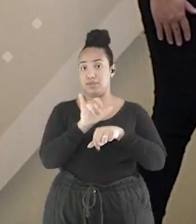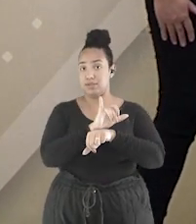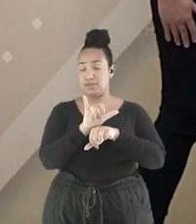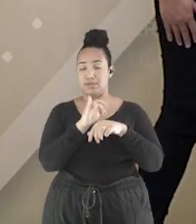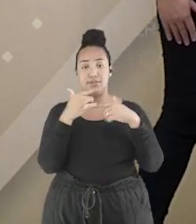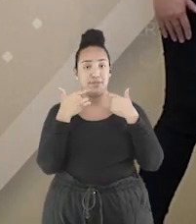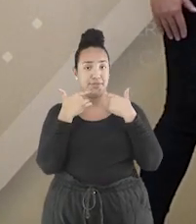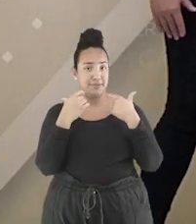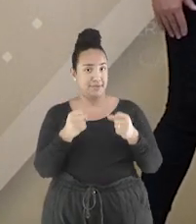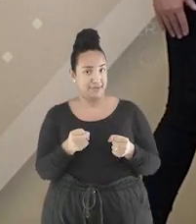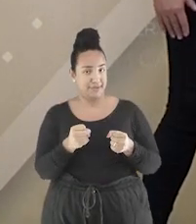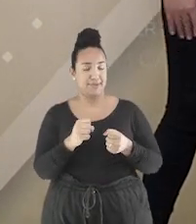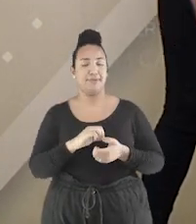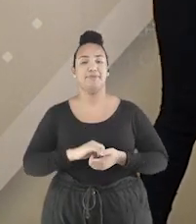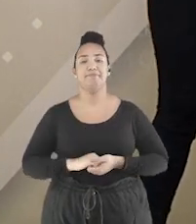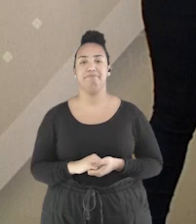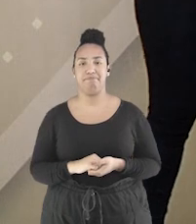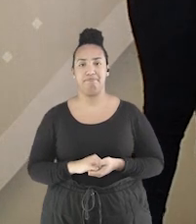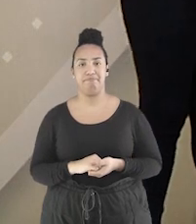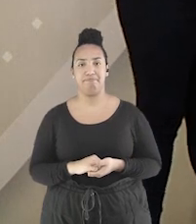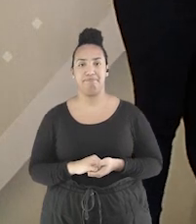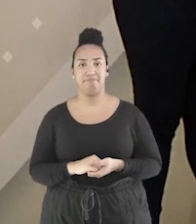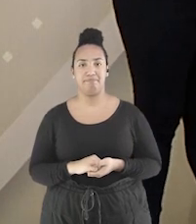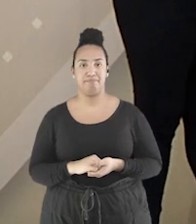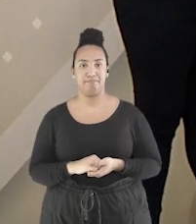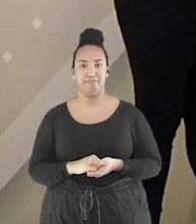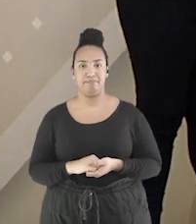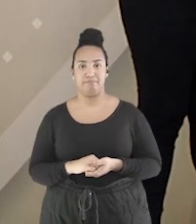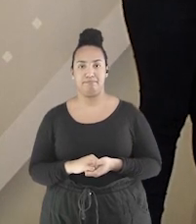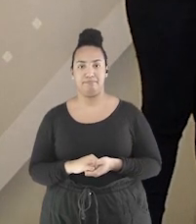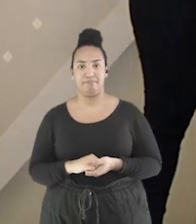hipérbole, eufemismo e personificação.